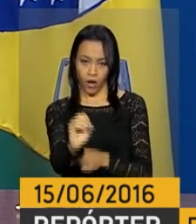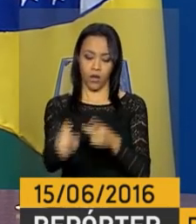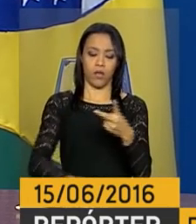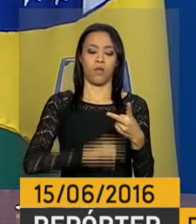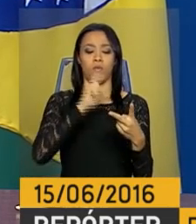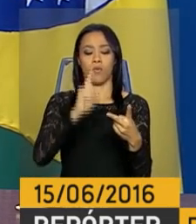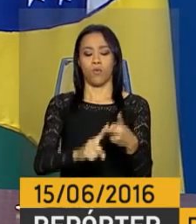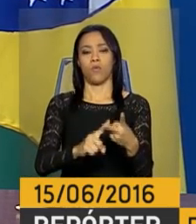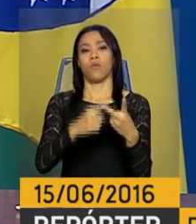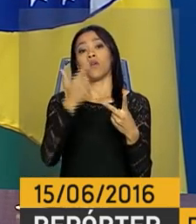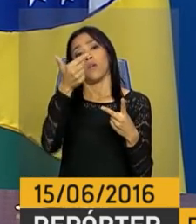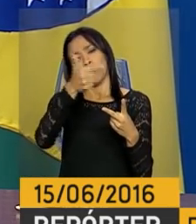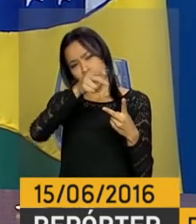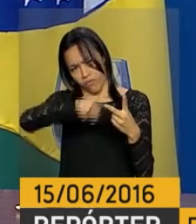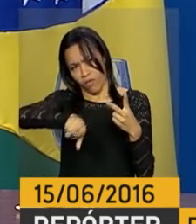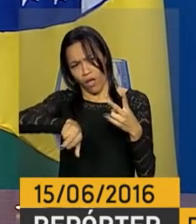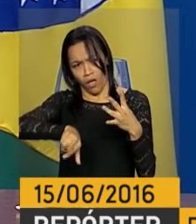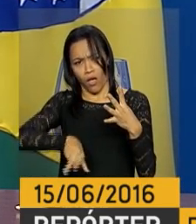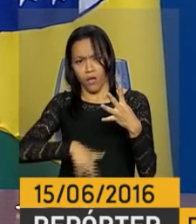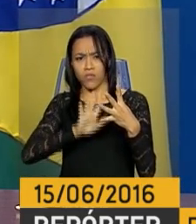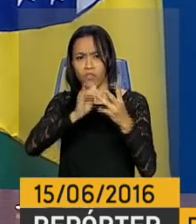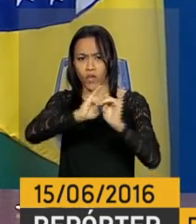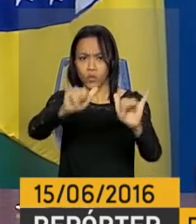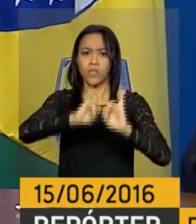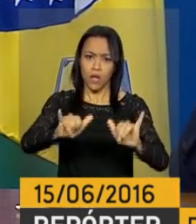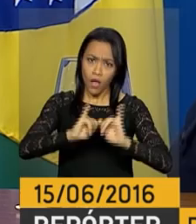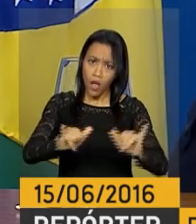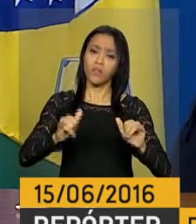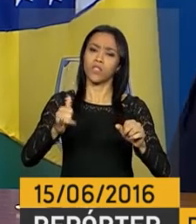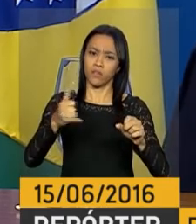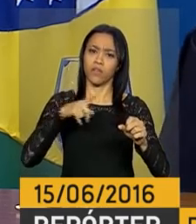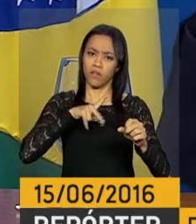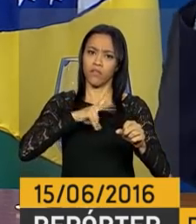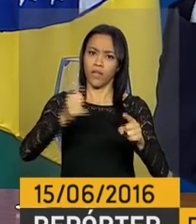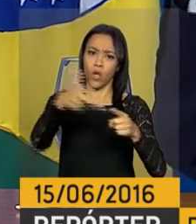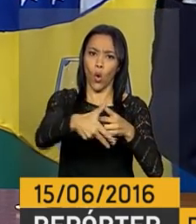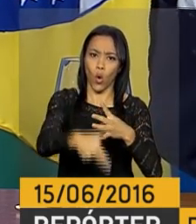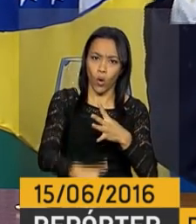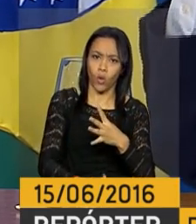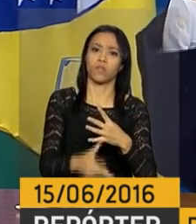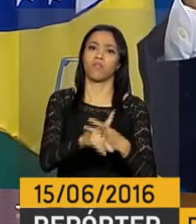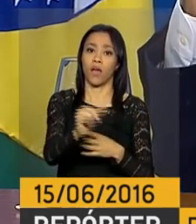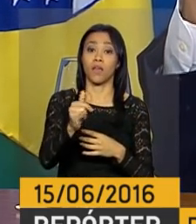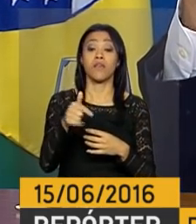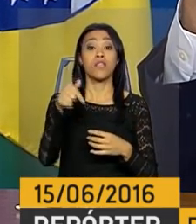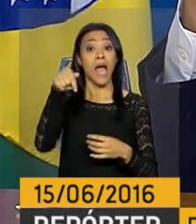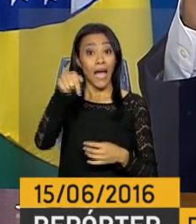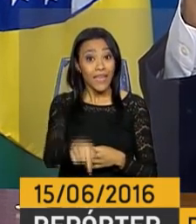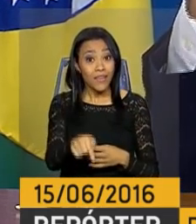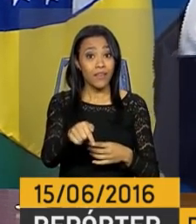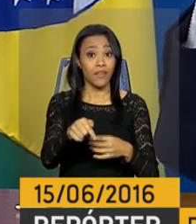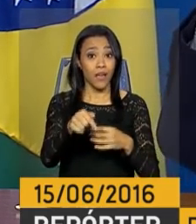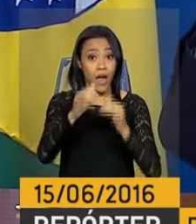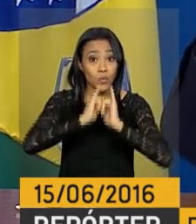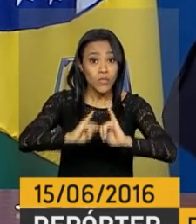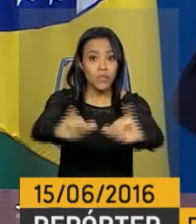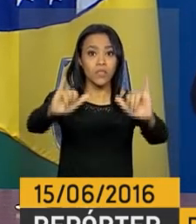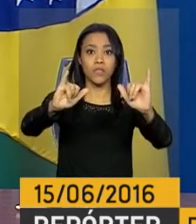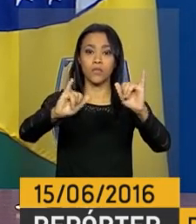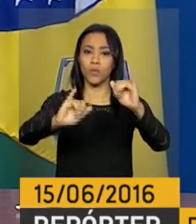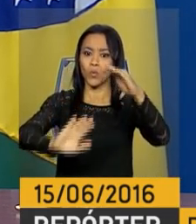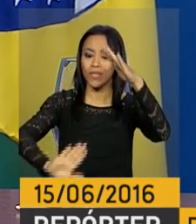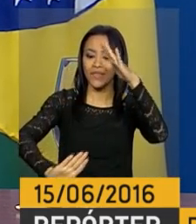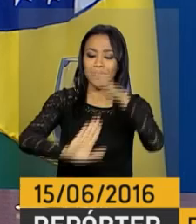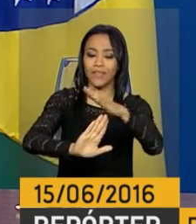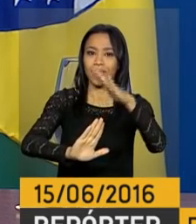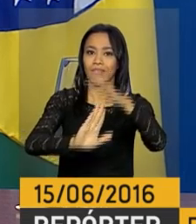foi anunciado uma série de coisas nesse sentido, mas nós estamos anunciando aqui algo muito mais abrangente, é um teto,